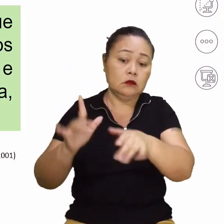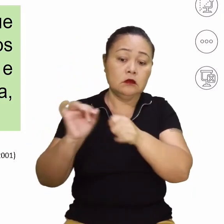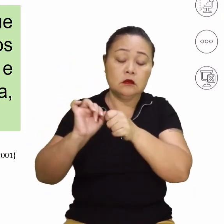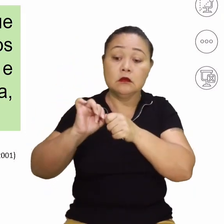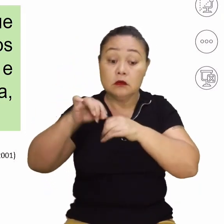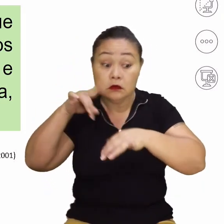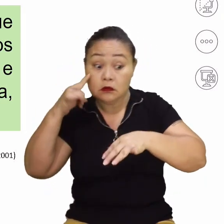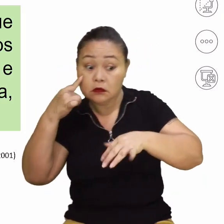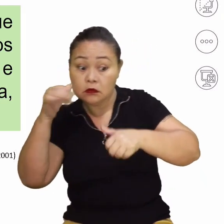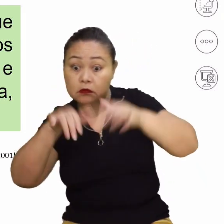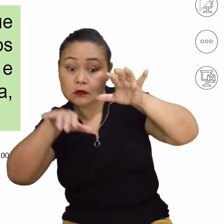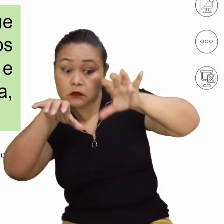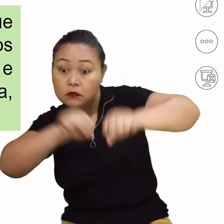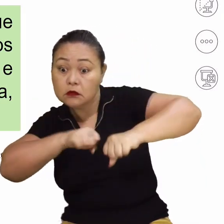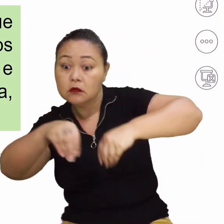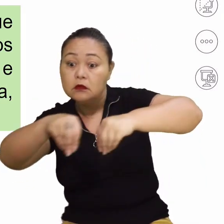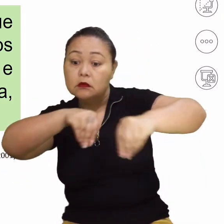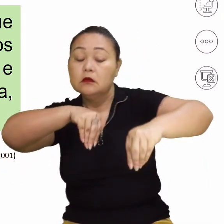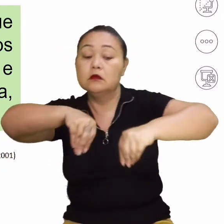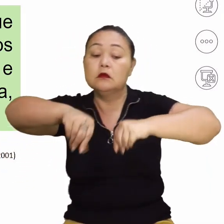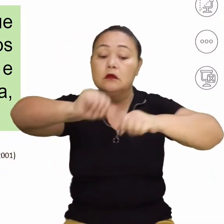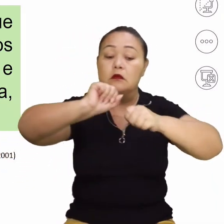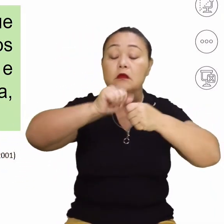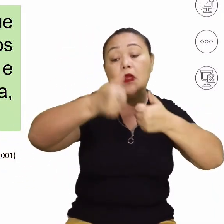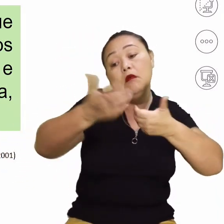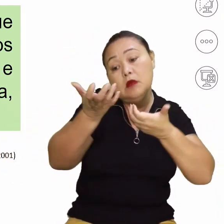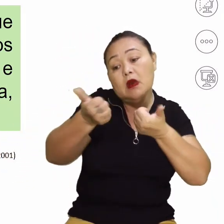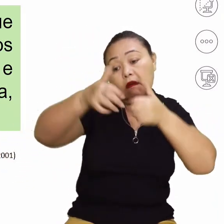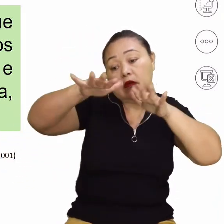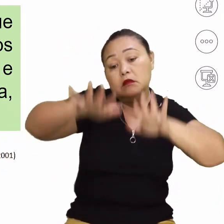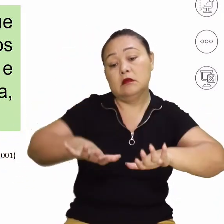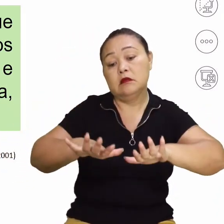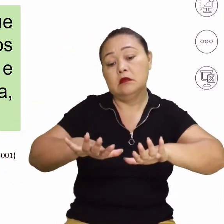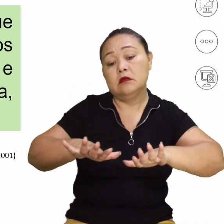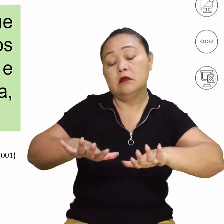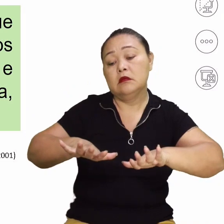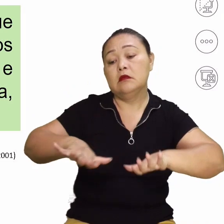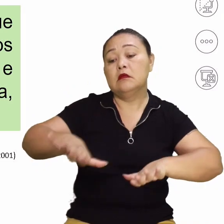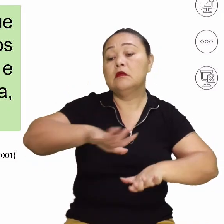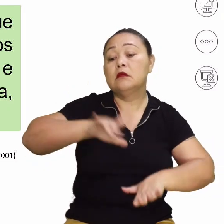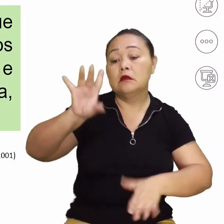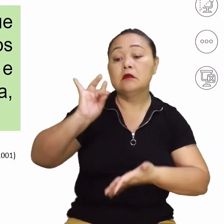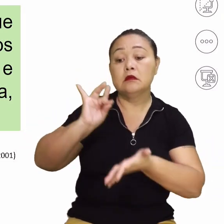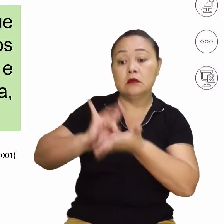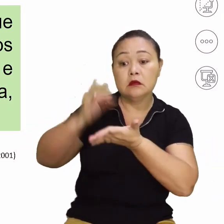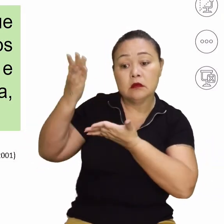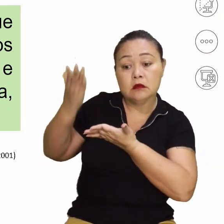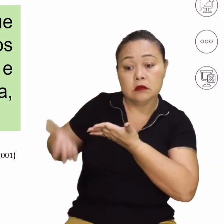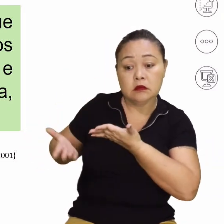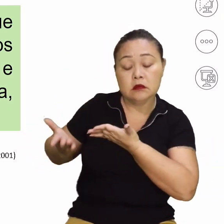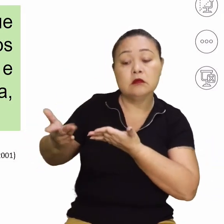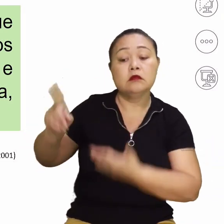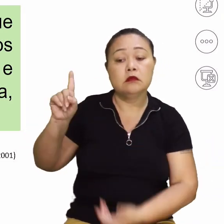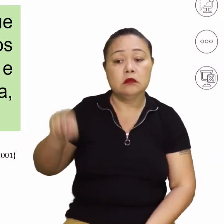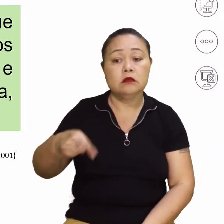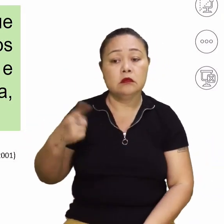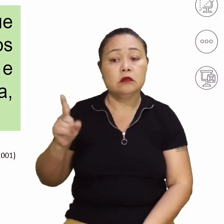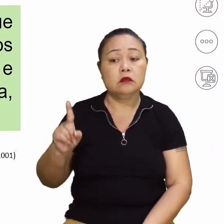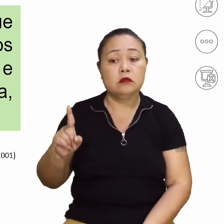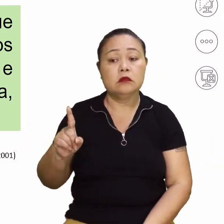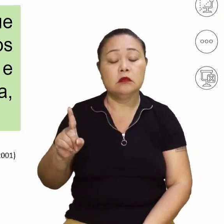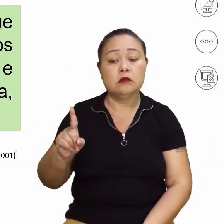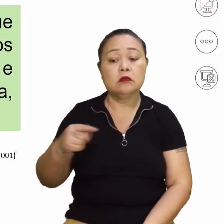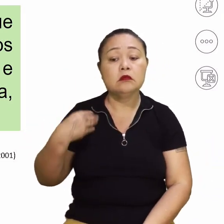especuladores de terra o que vieram a se instalar na arca Essa realidade ela é uma realidade